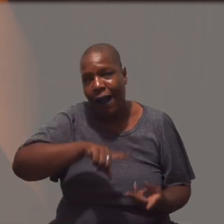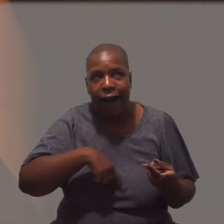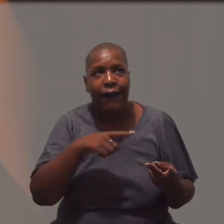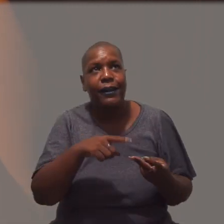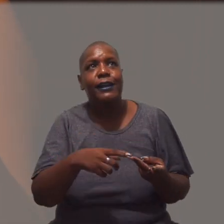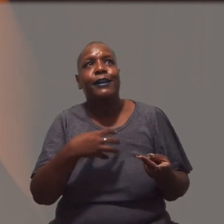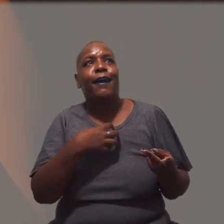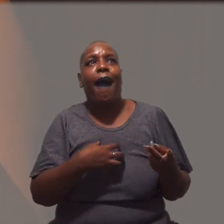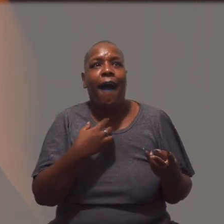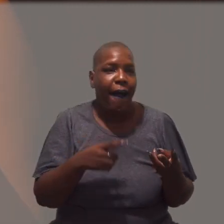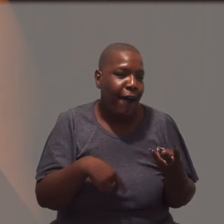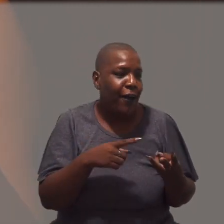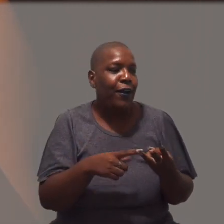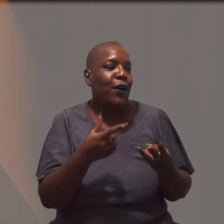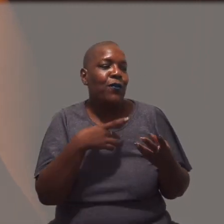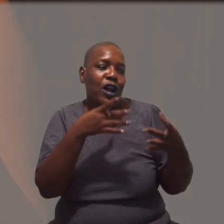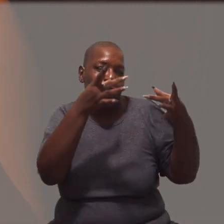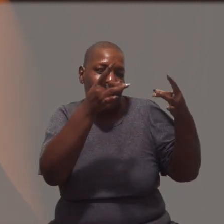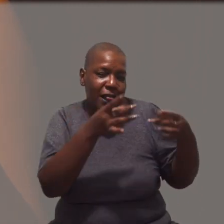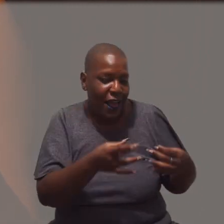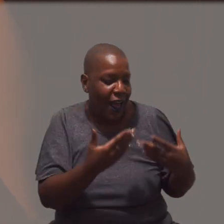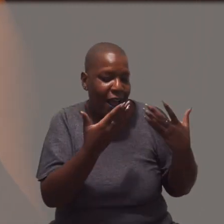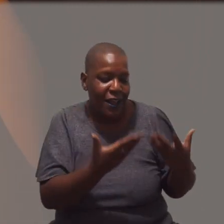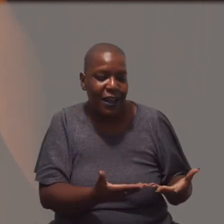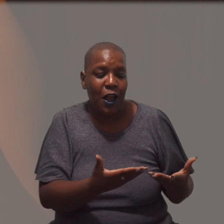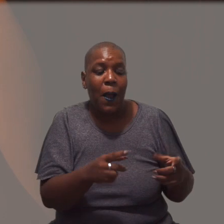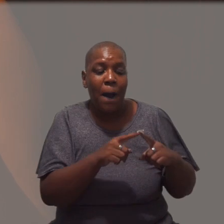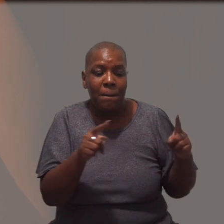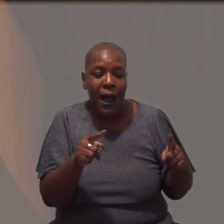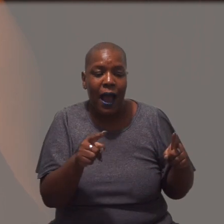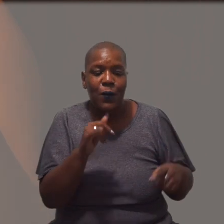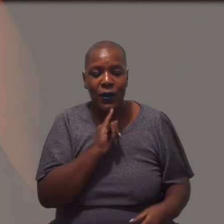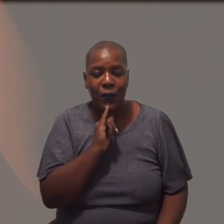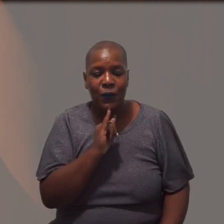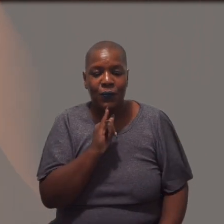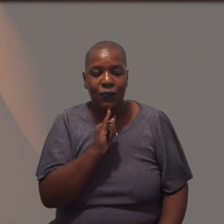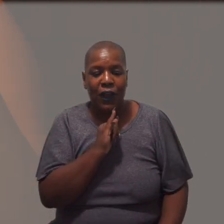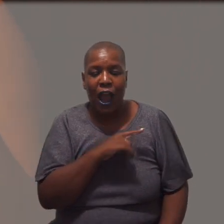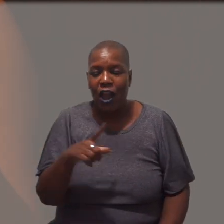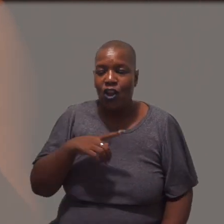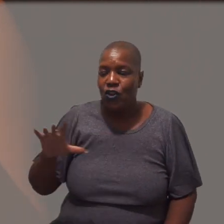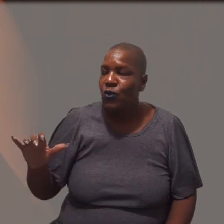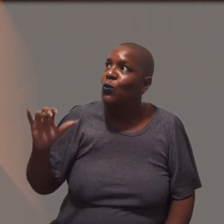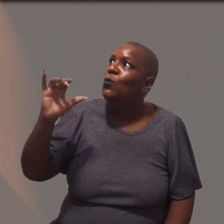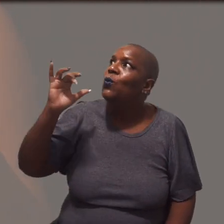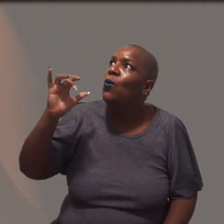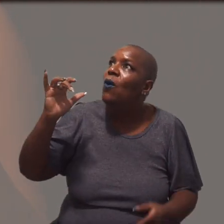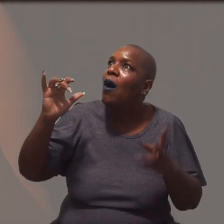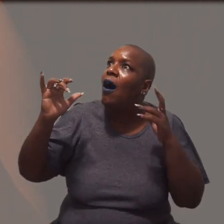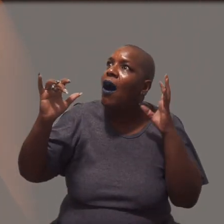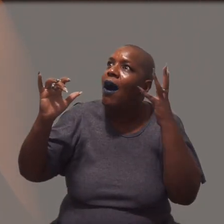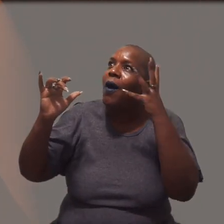dificuldades, todo músico tem as suas peculiaridades, mas quando a gente toca e consegue fazer um